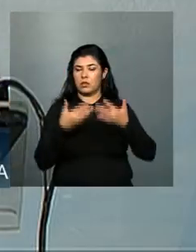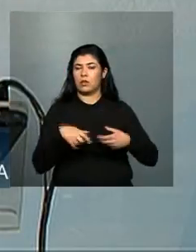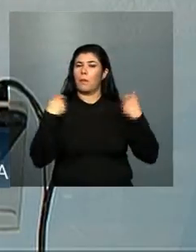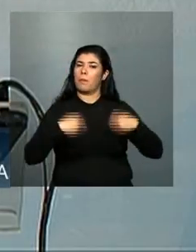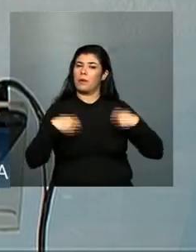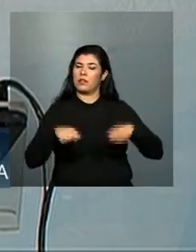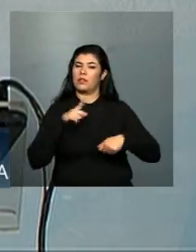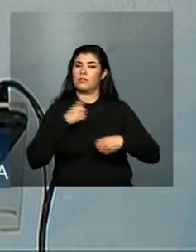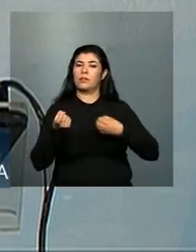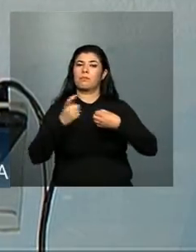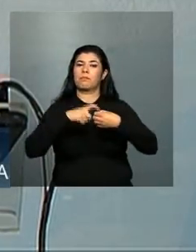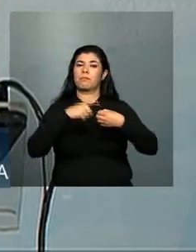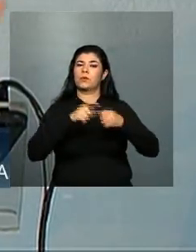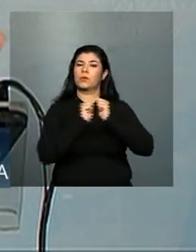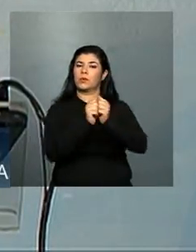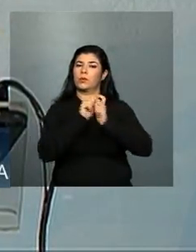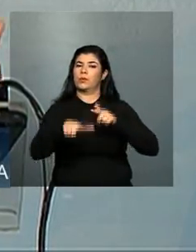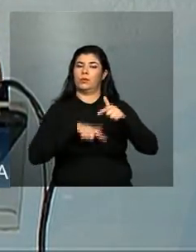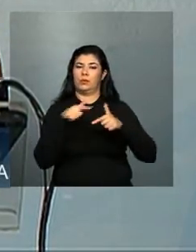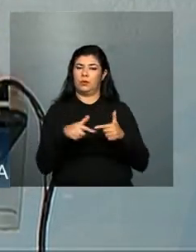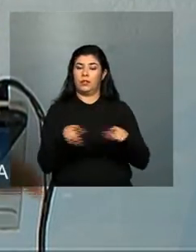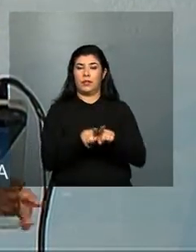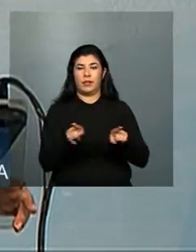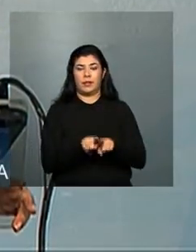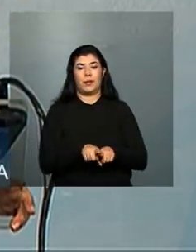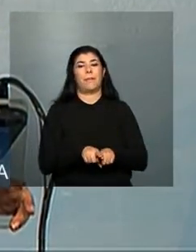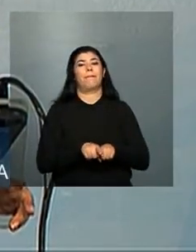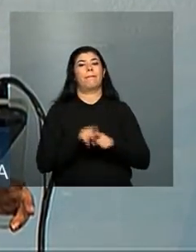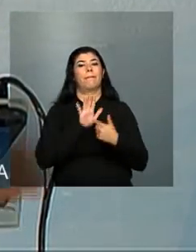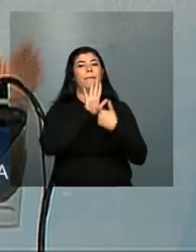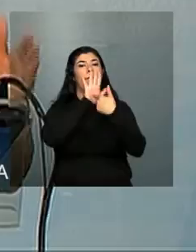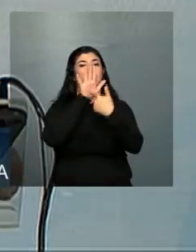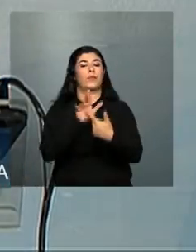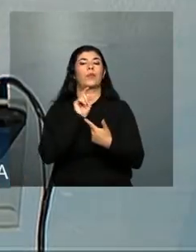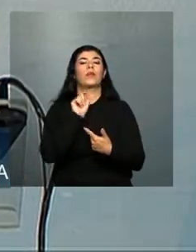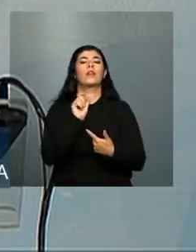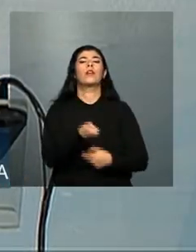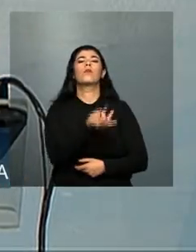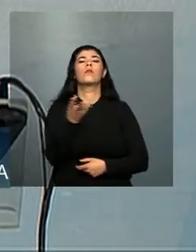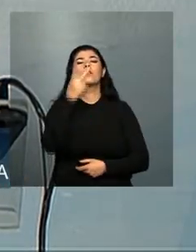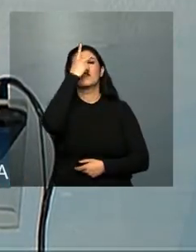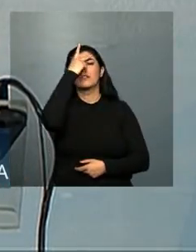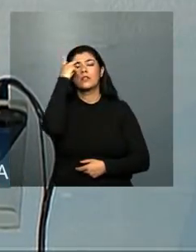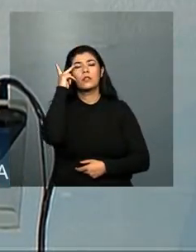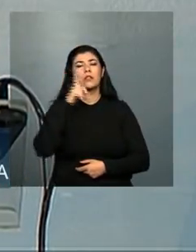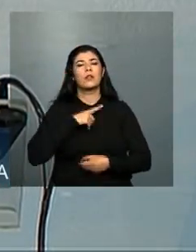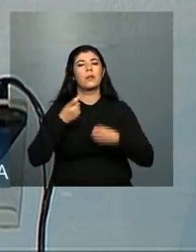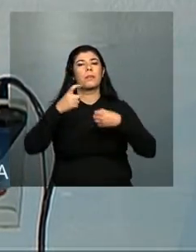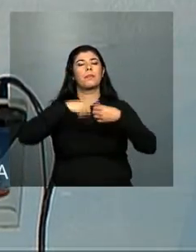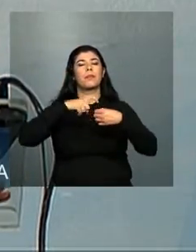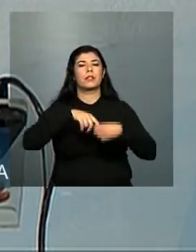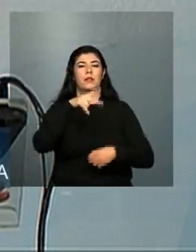parceiros, e tive. Quero falar aqui na parceria que eu tive com